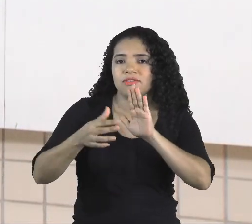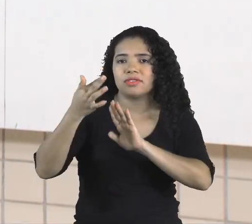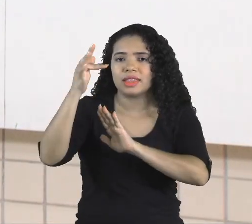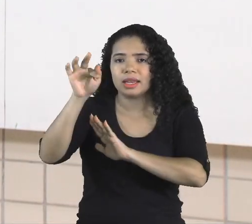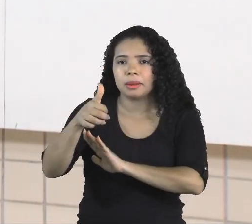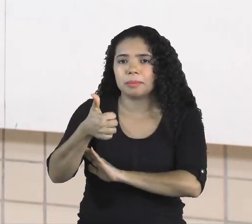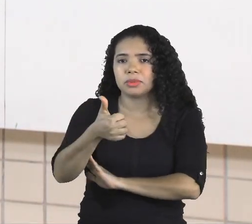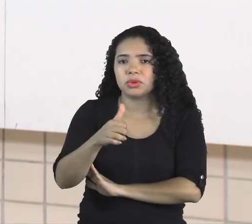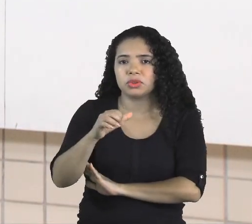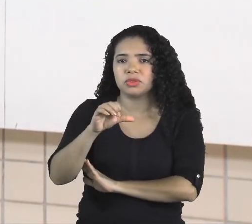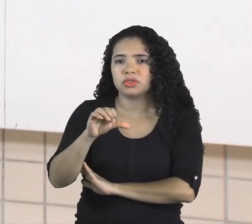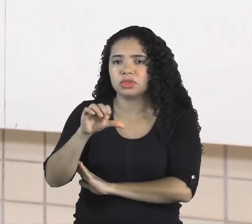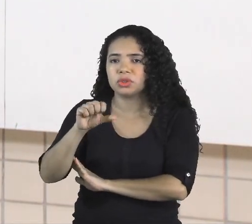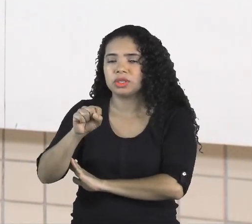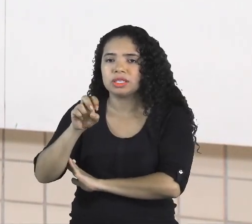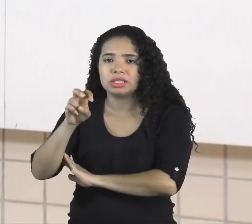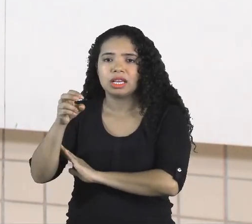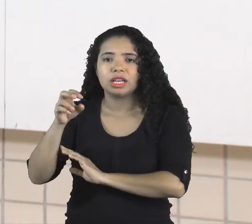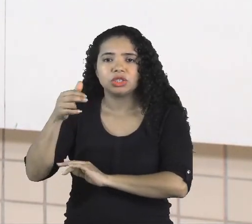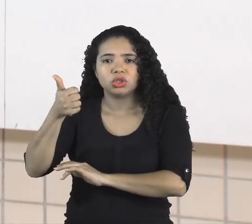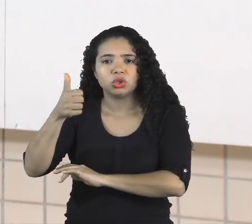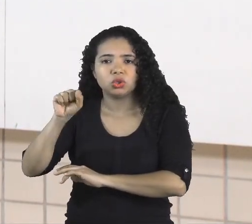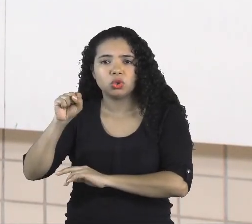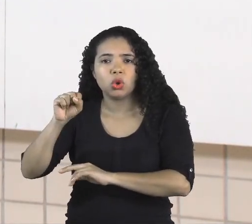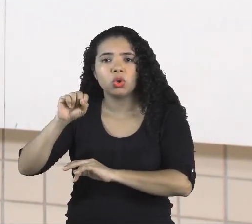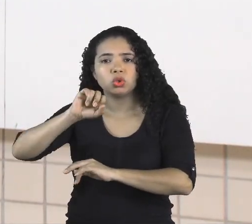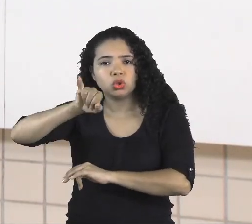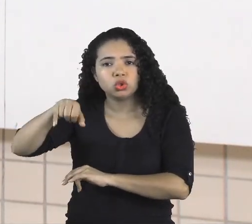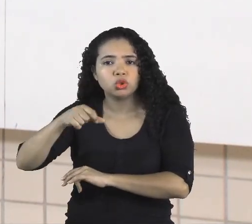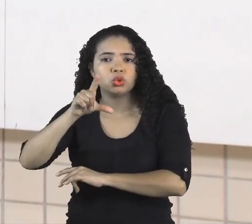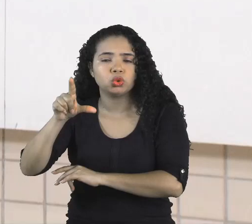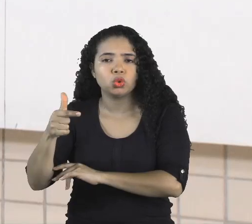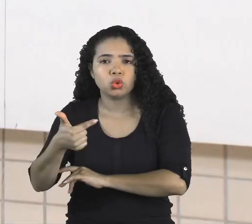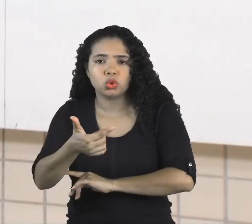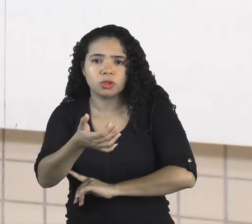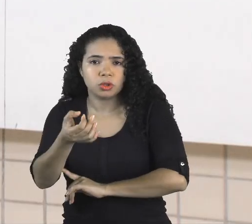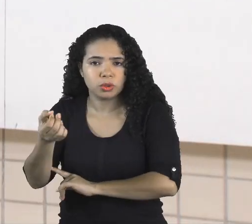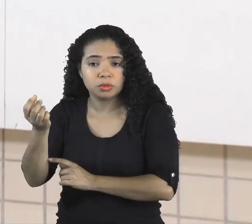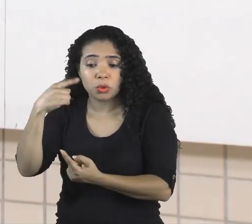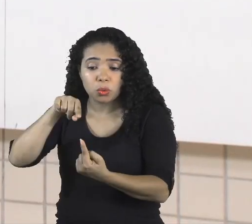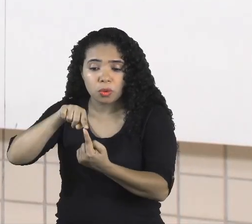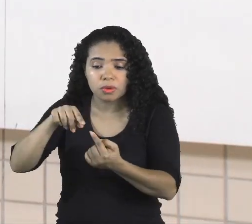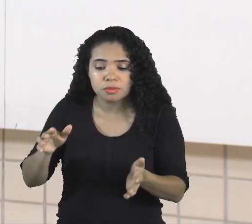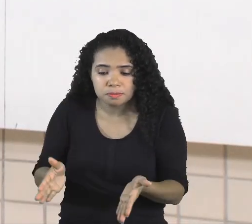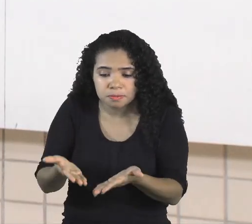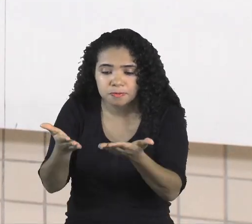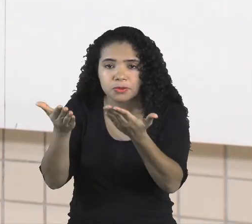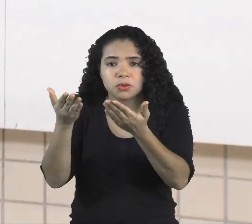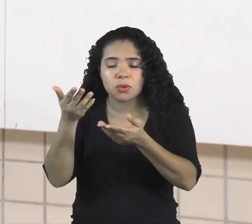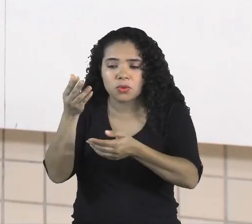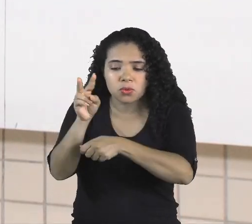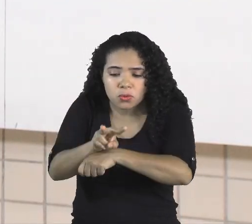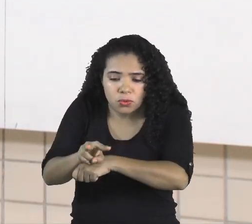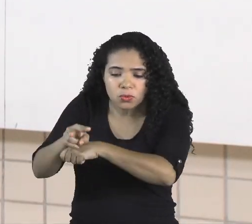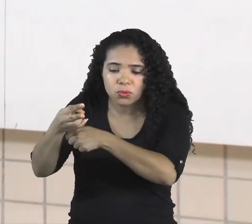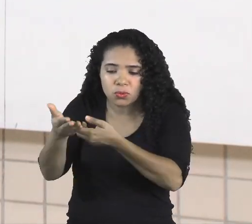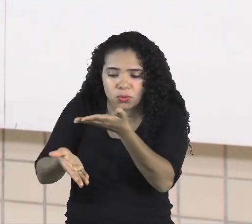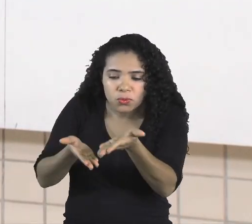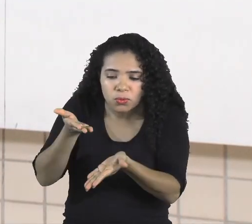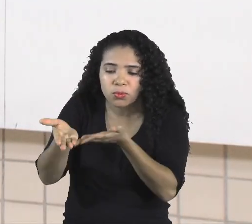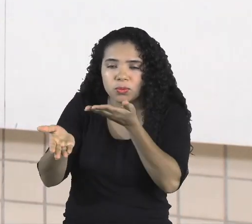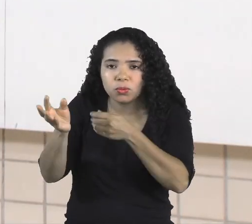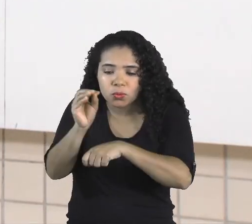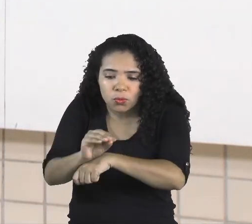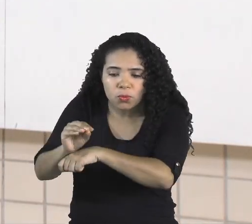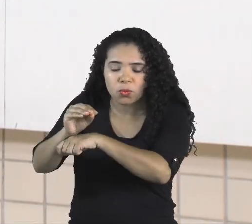9.985, de 18 de julho de 2000, com o objetivo de promover a conservação do patrimônio